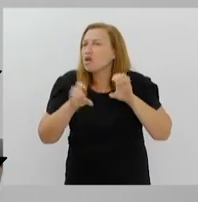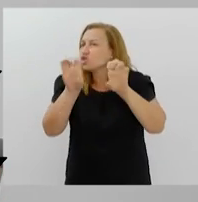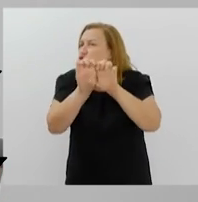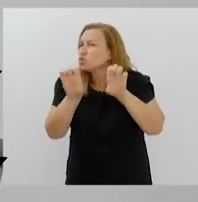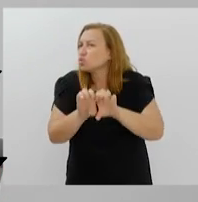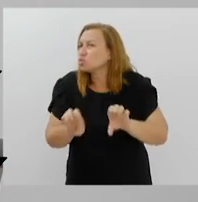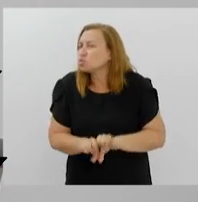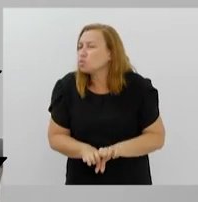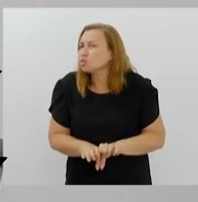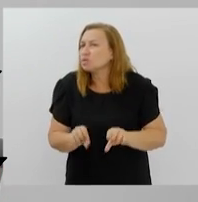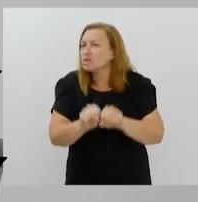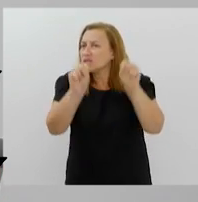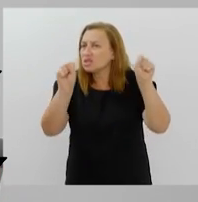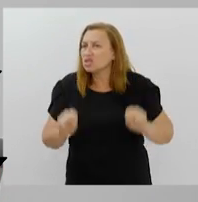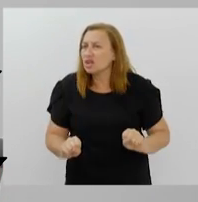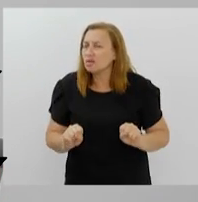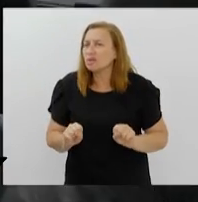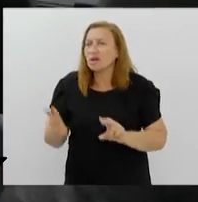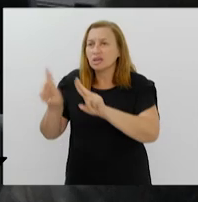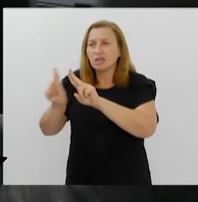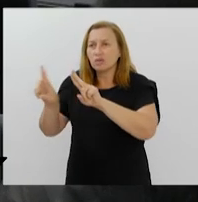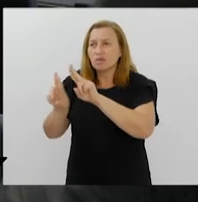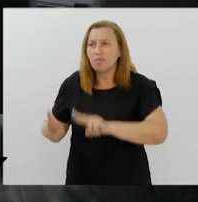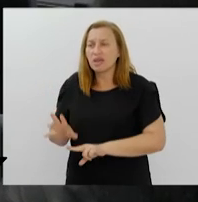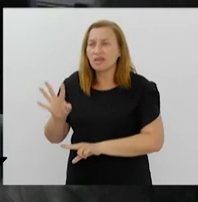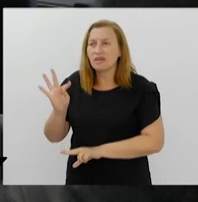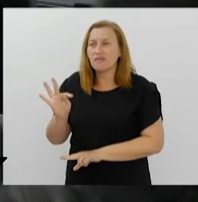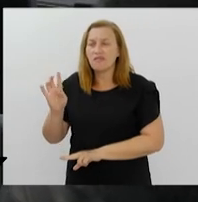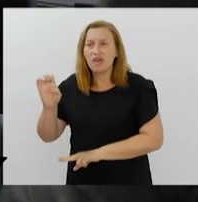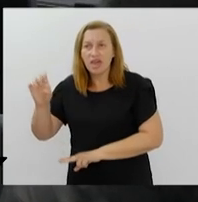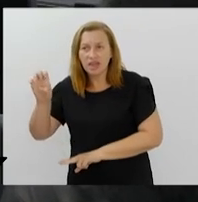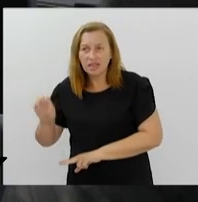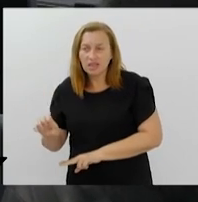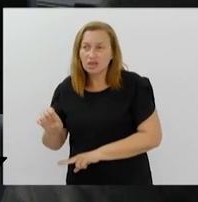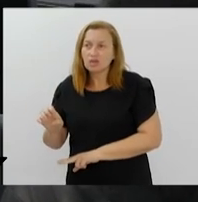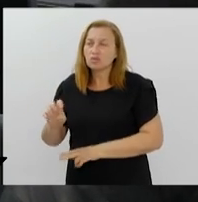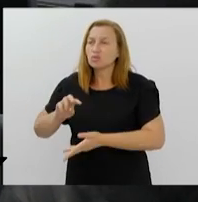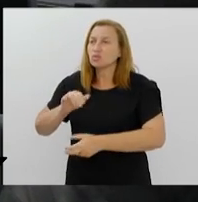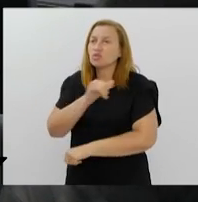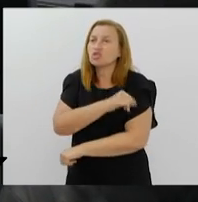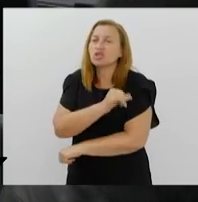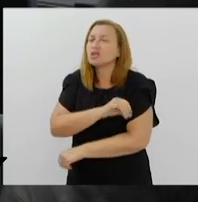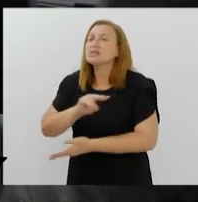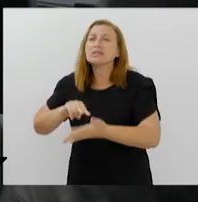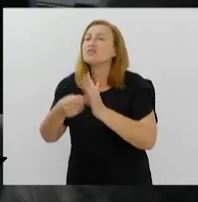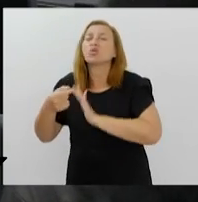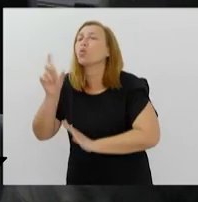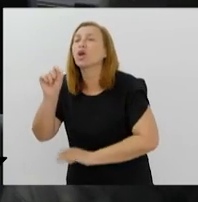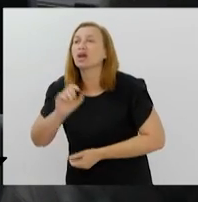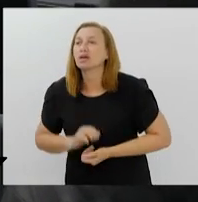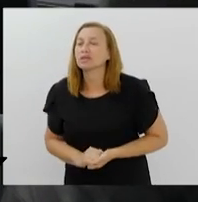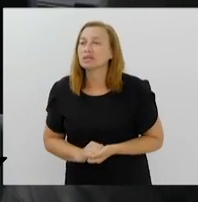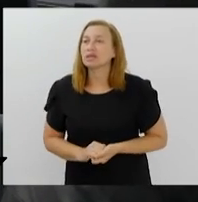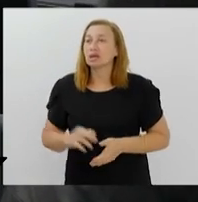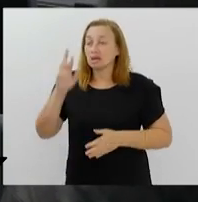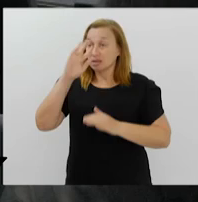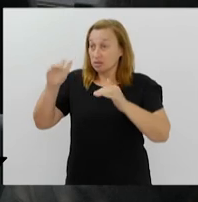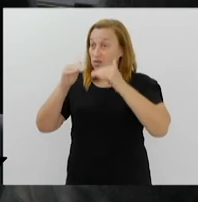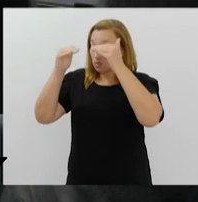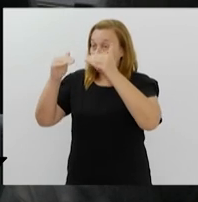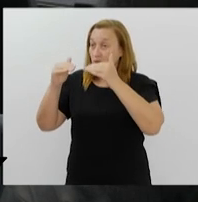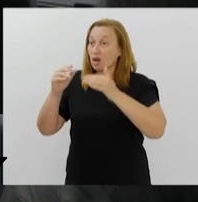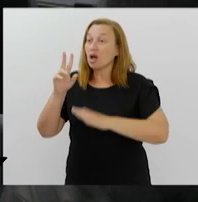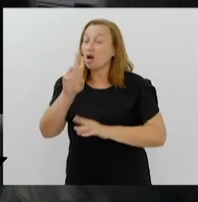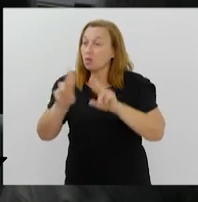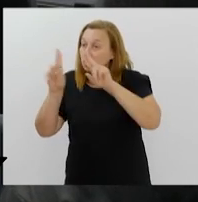sistema Unimed ferge no Rio de Janeiro que que é Unimed ferge excelência a Unimed ferge